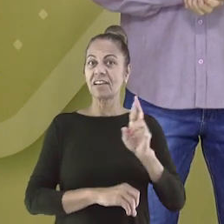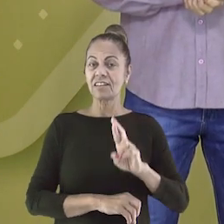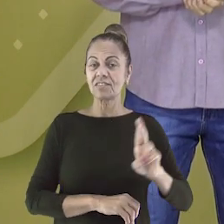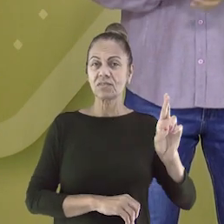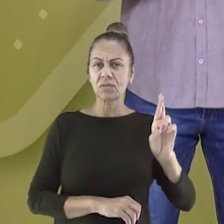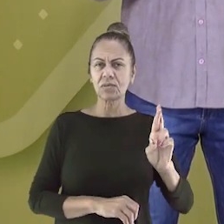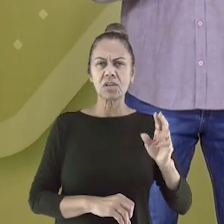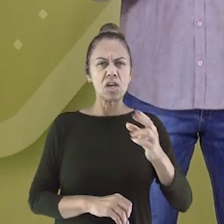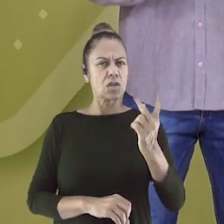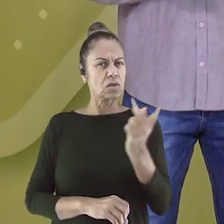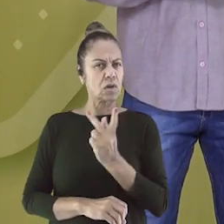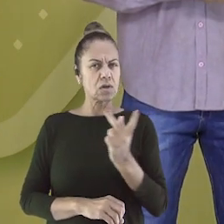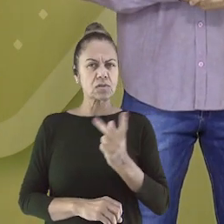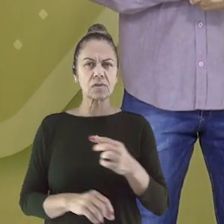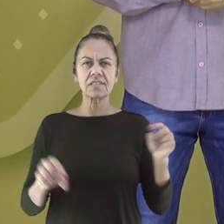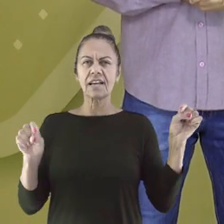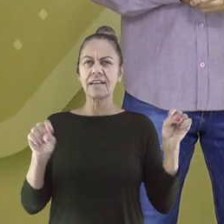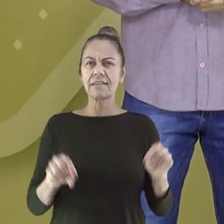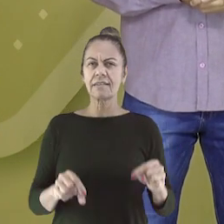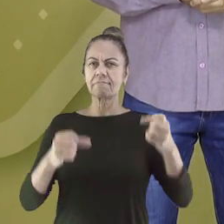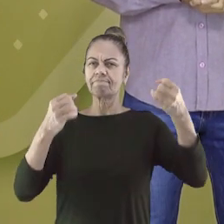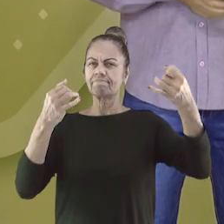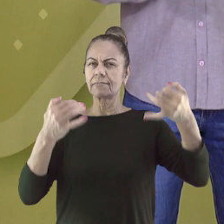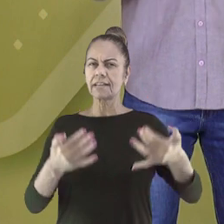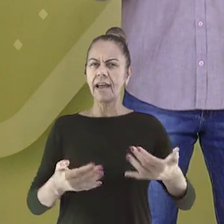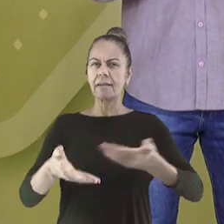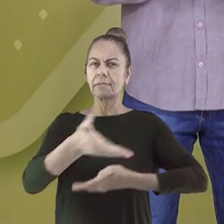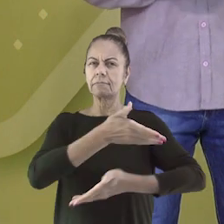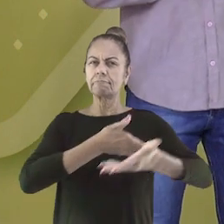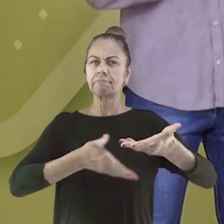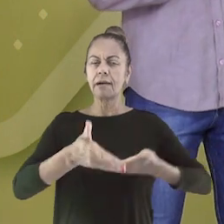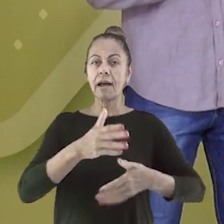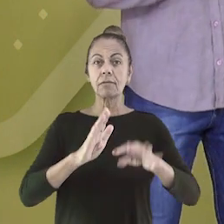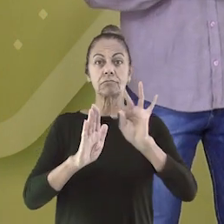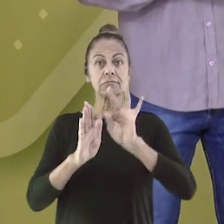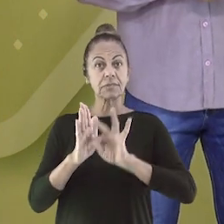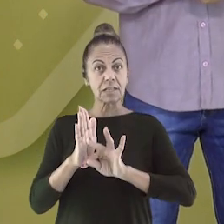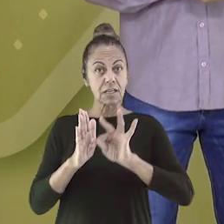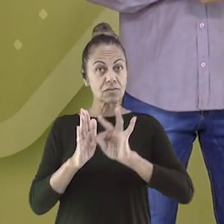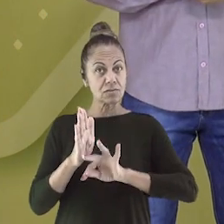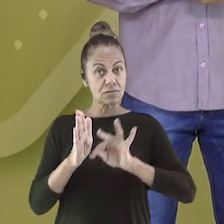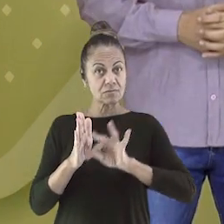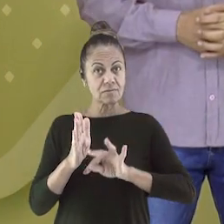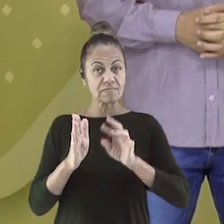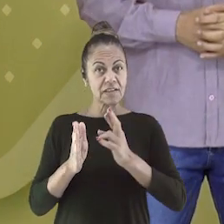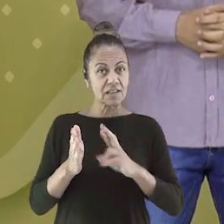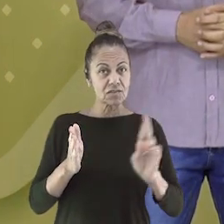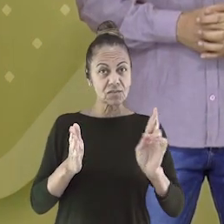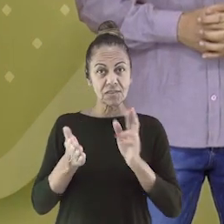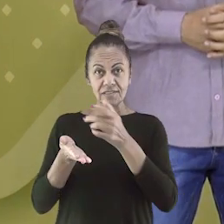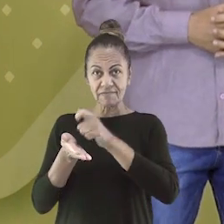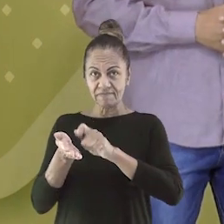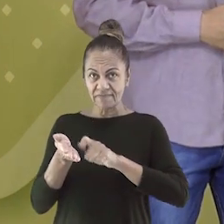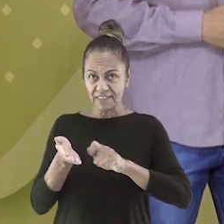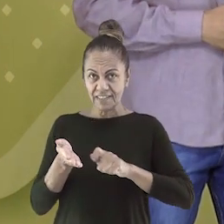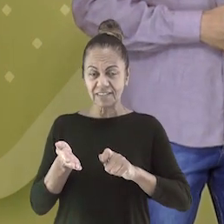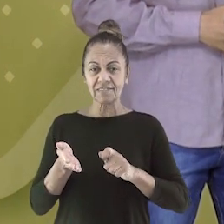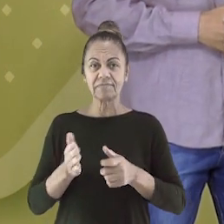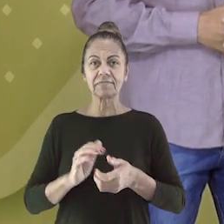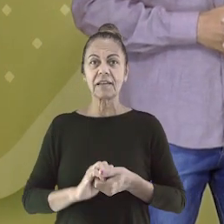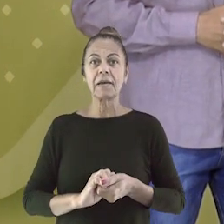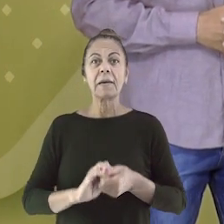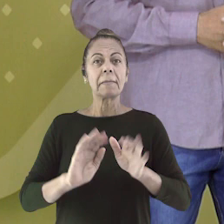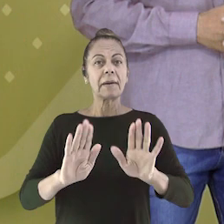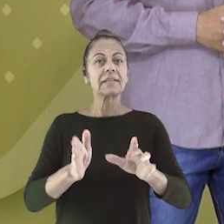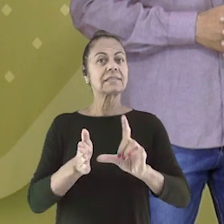você sobre um tema muito relevante em nossa disciplina, os textos religiosos escritos. Mas antes de iniciar